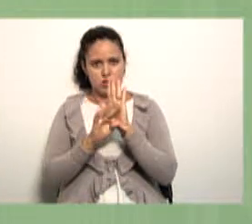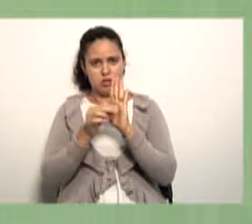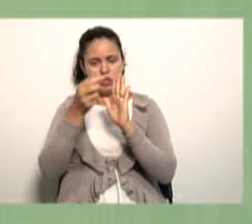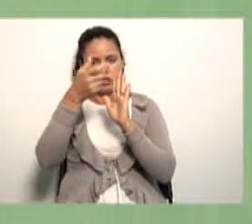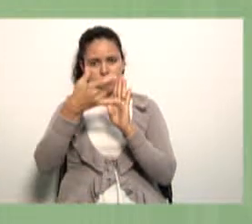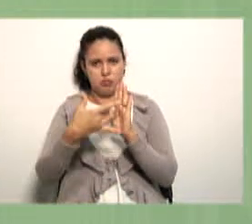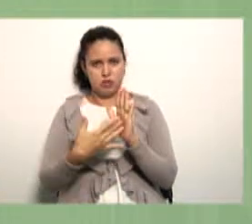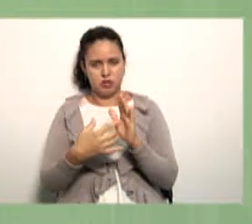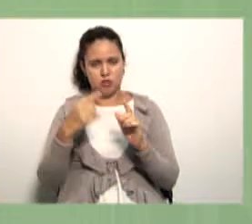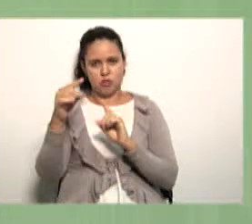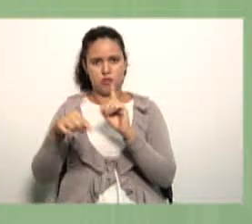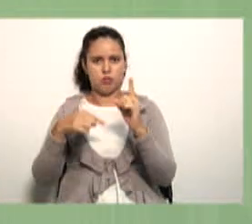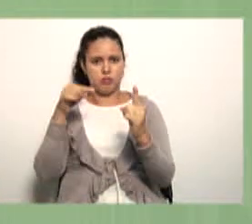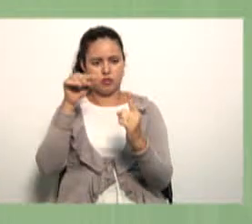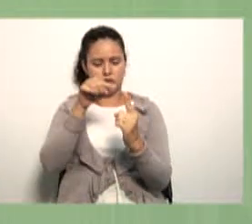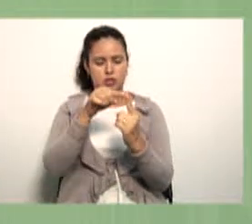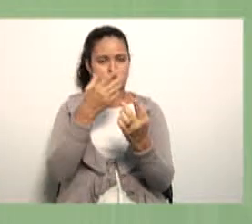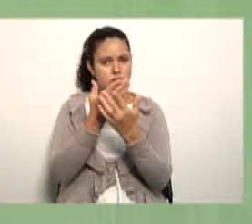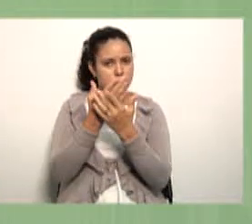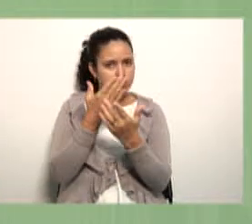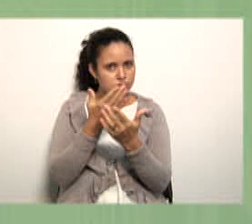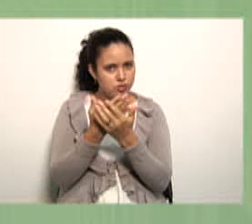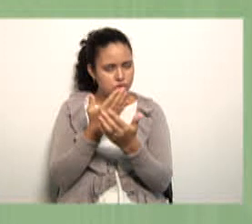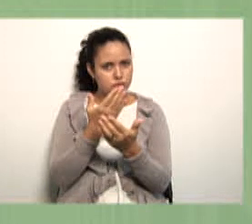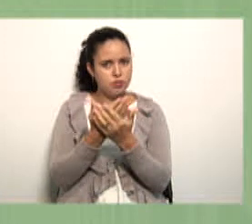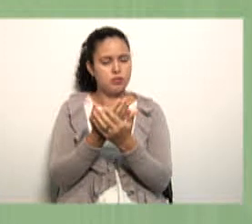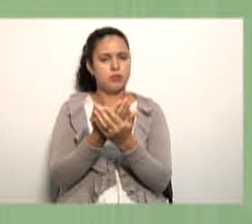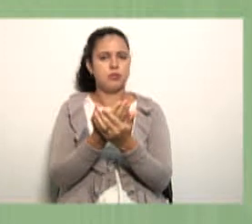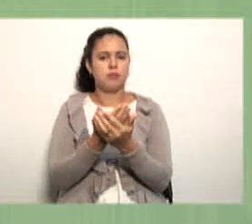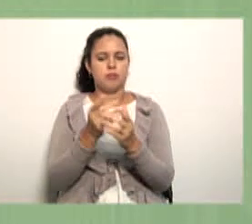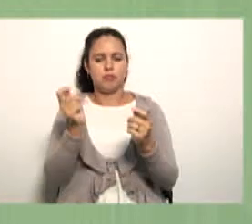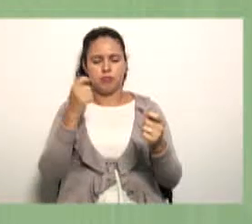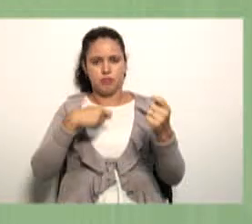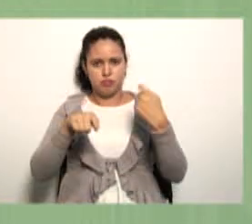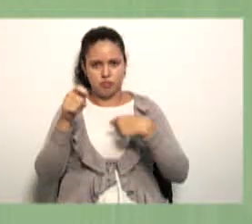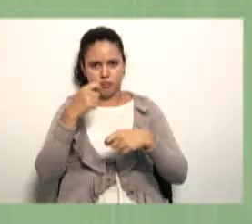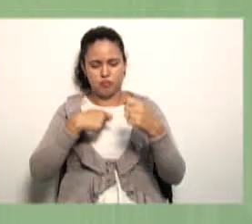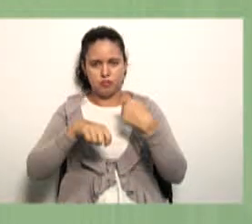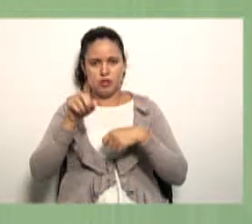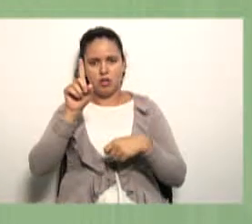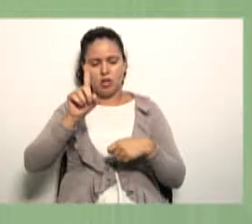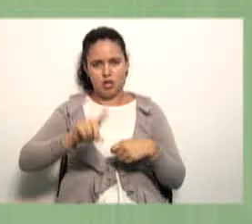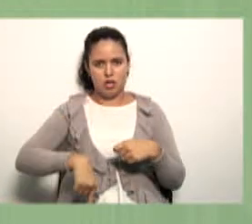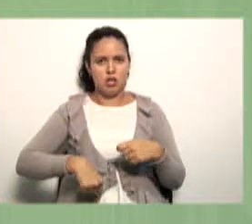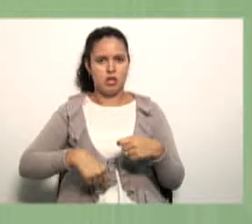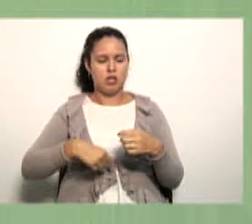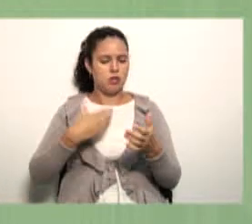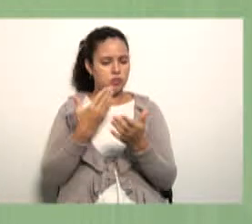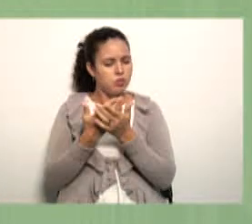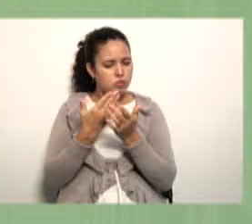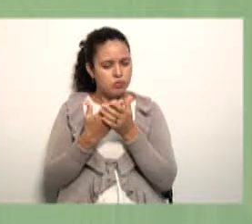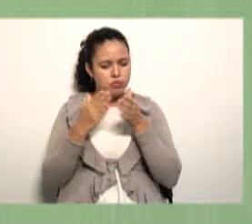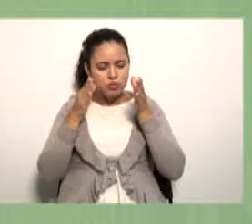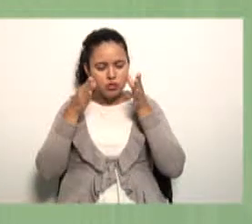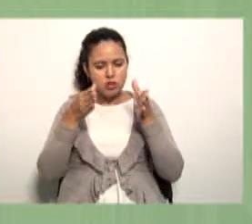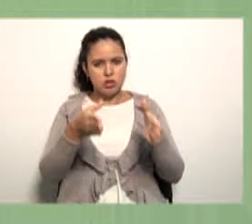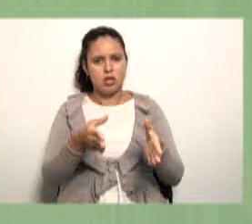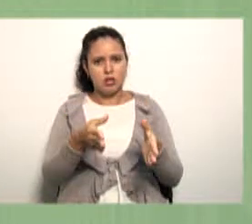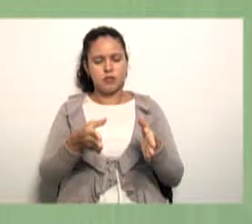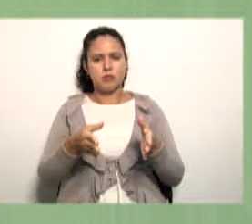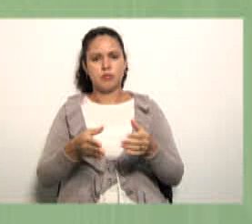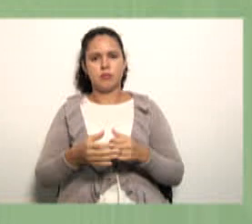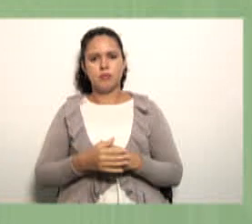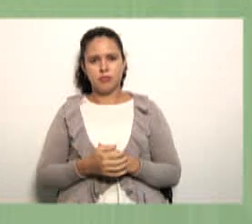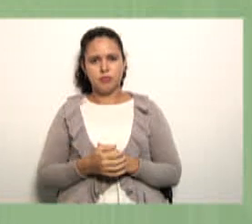da economia é, portanto, o estudo e a administração da escassez dos recursos produtivos. Essa é a